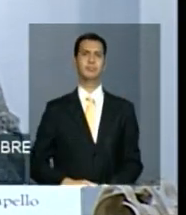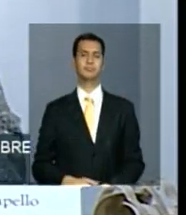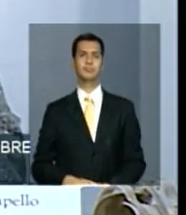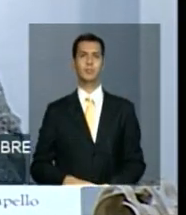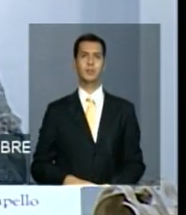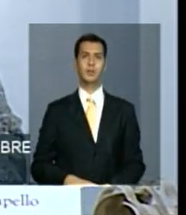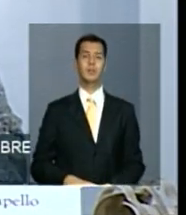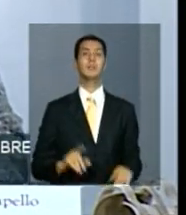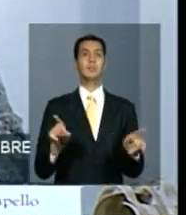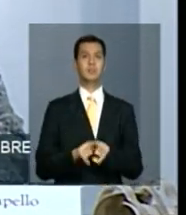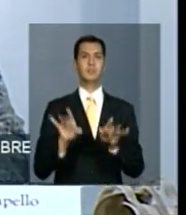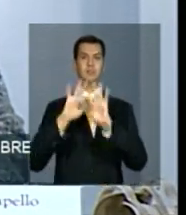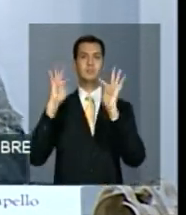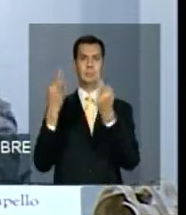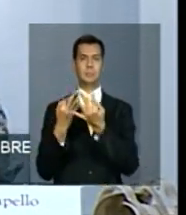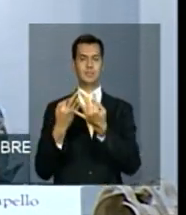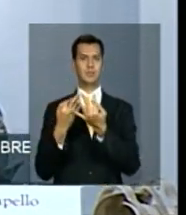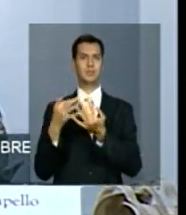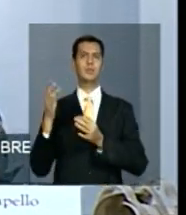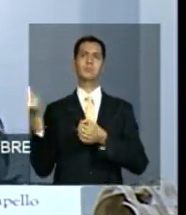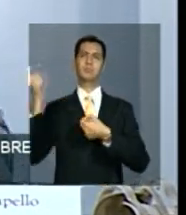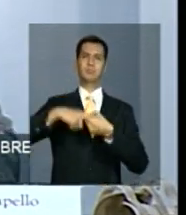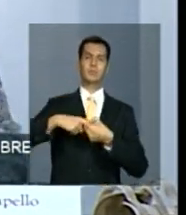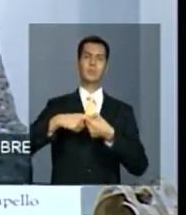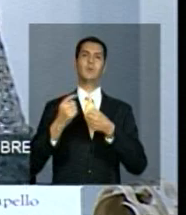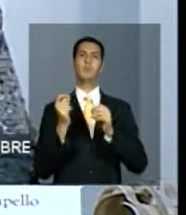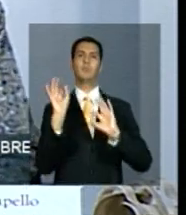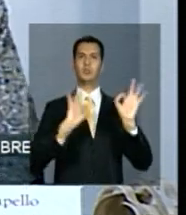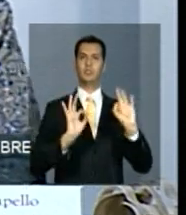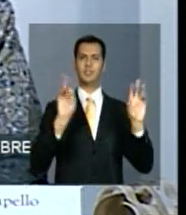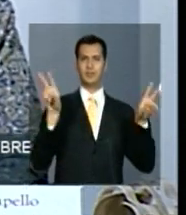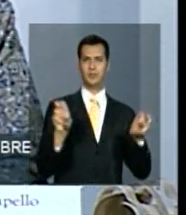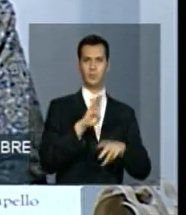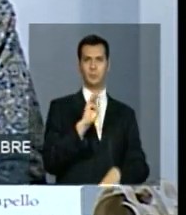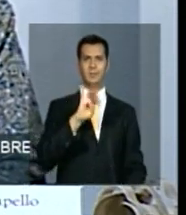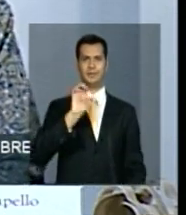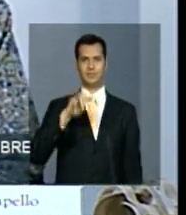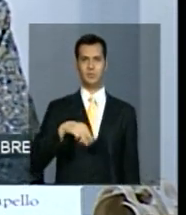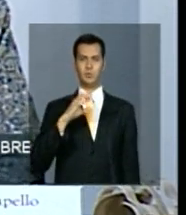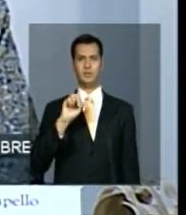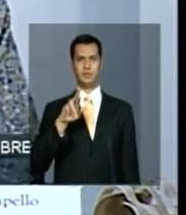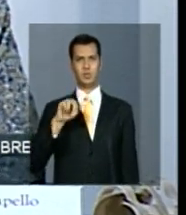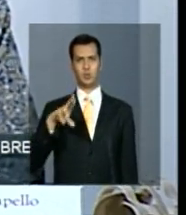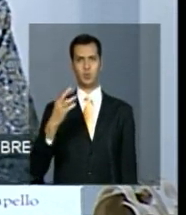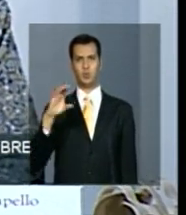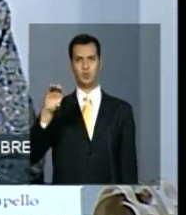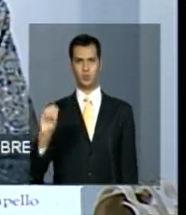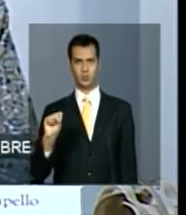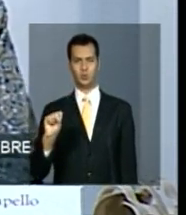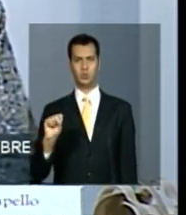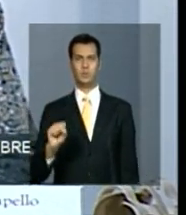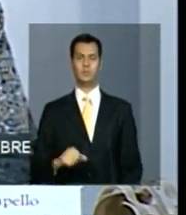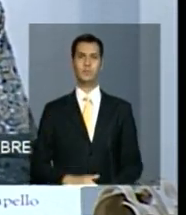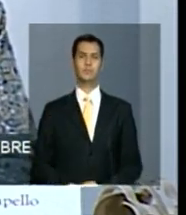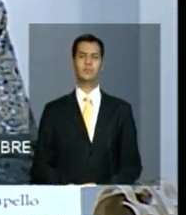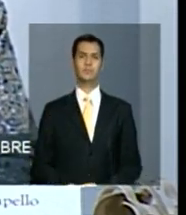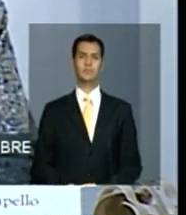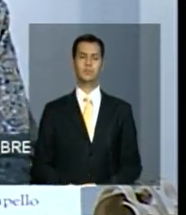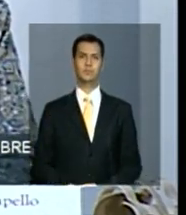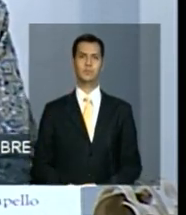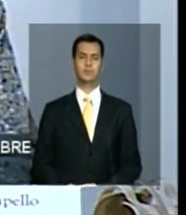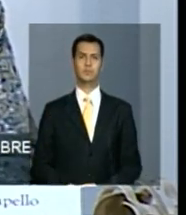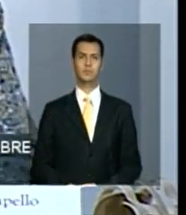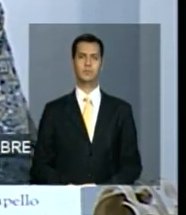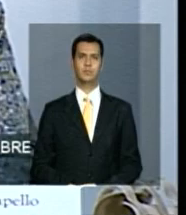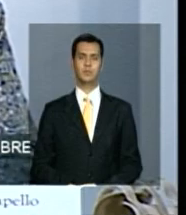Brasil carinhoso porque esse esse aumento médio que nós estamos falando de 97 para 134 é